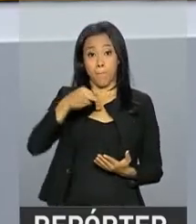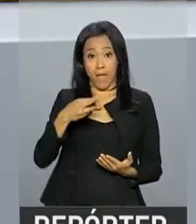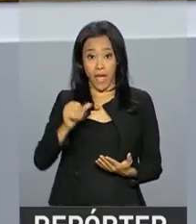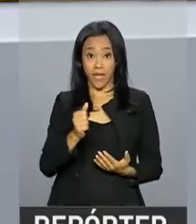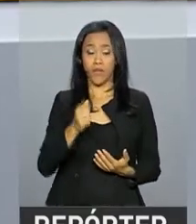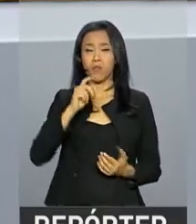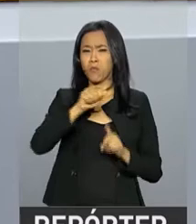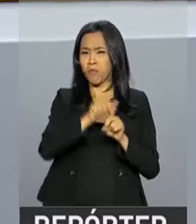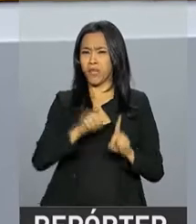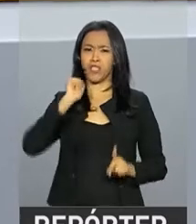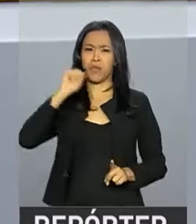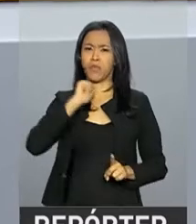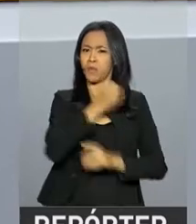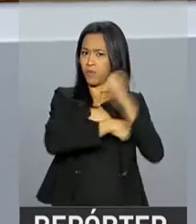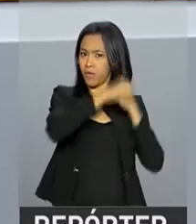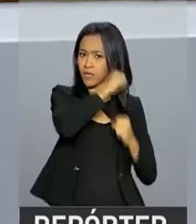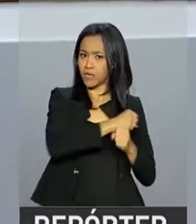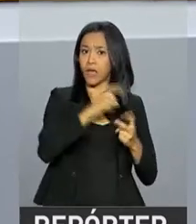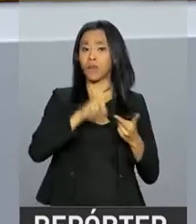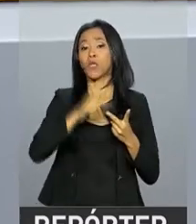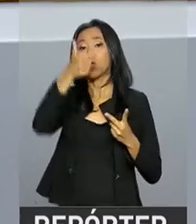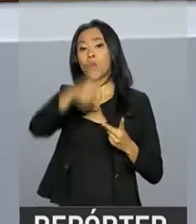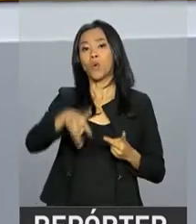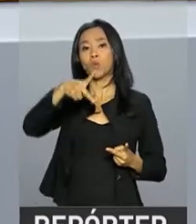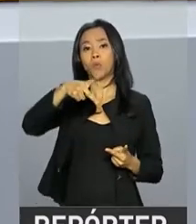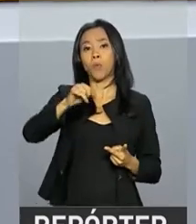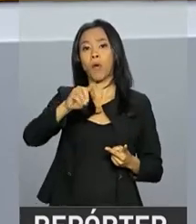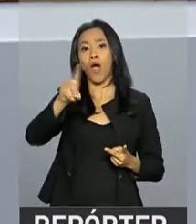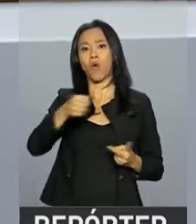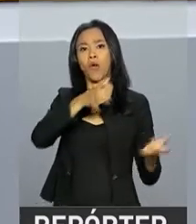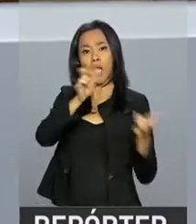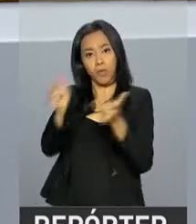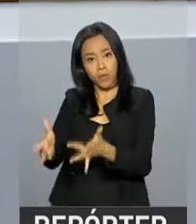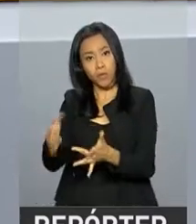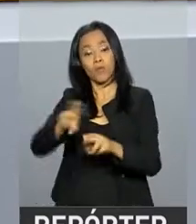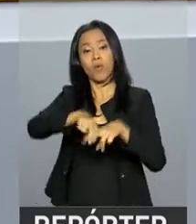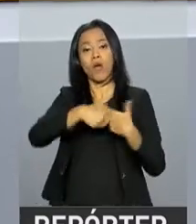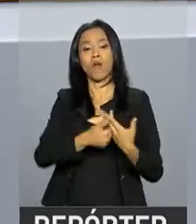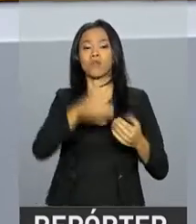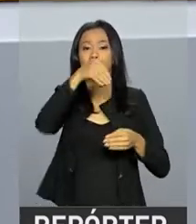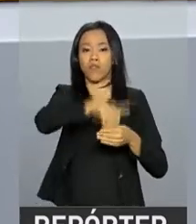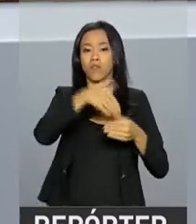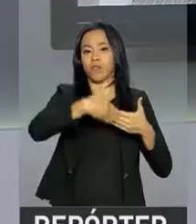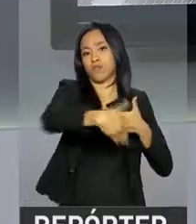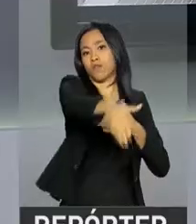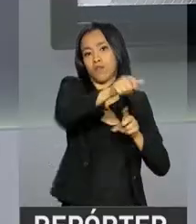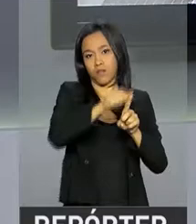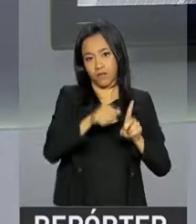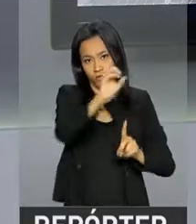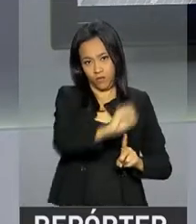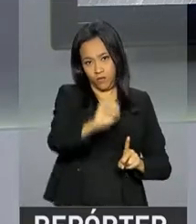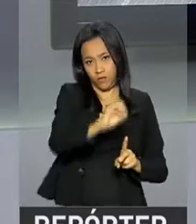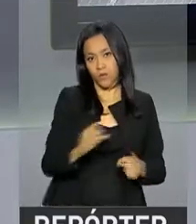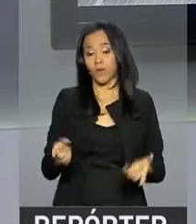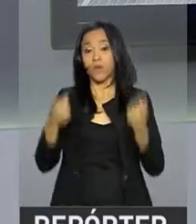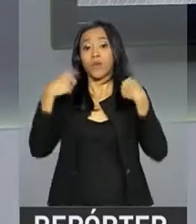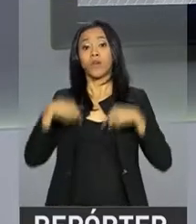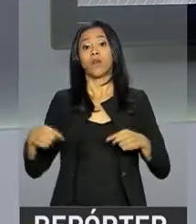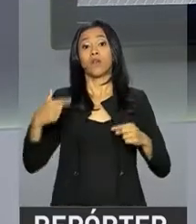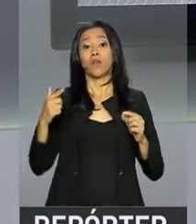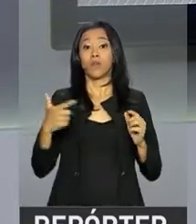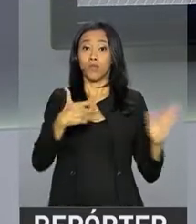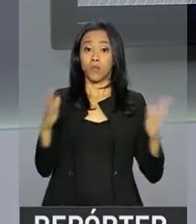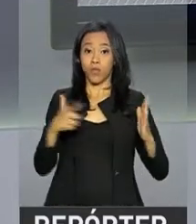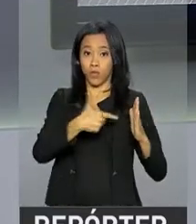saiu em abril do ano passado e paulo rabello deixou o cargo para concorrer nas eleições de outubro em 2018 o